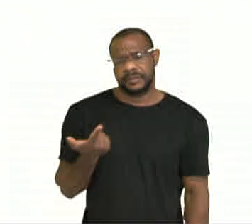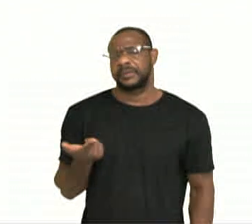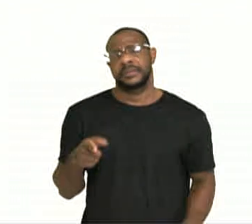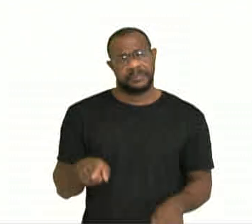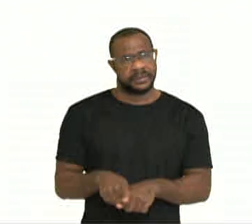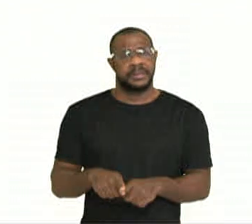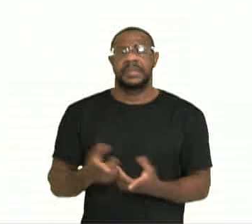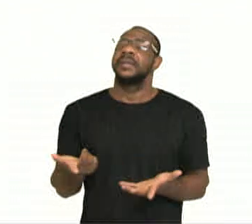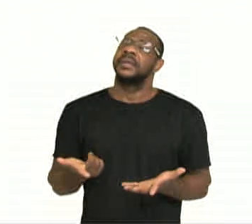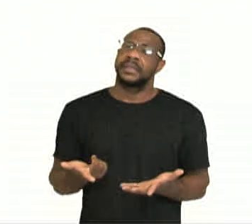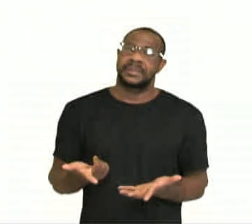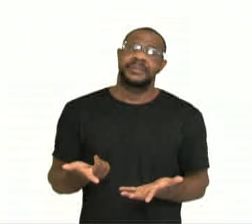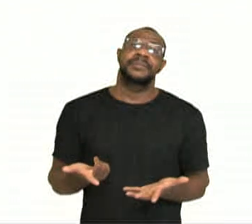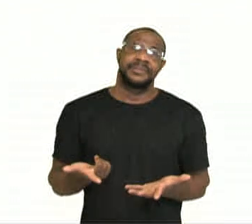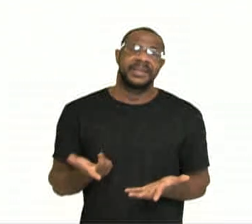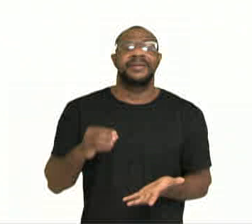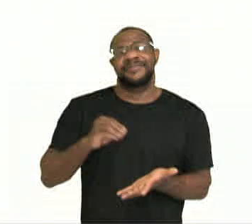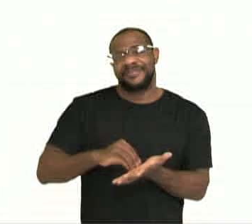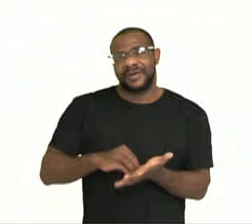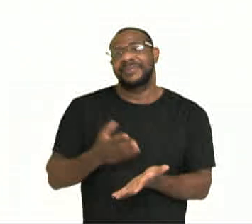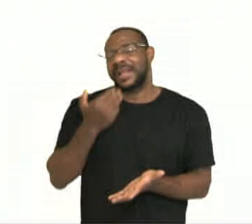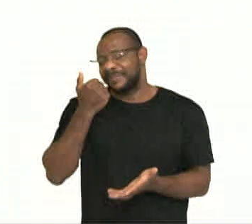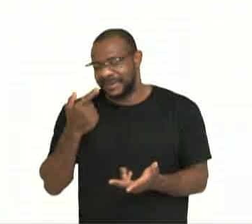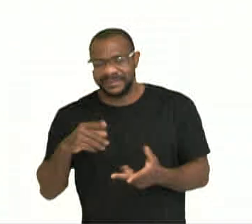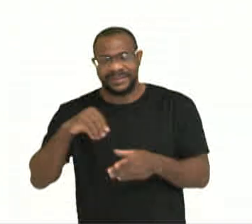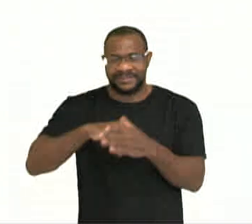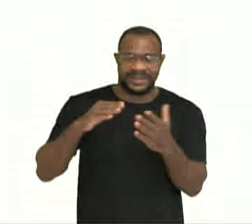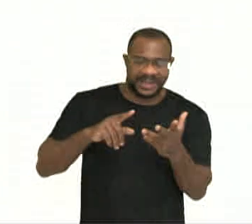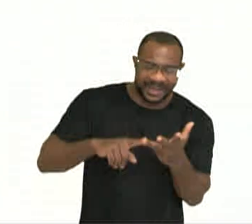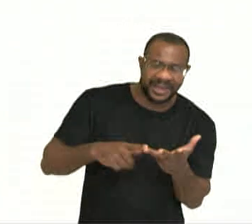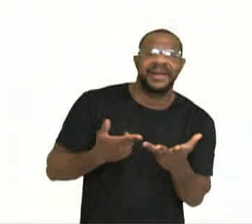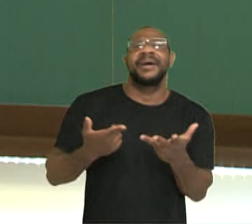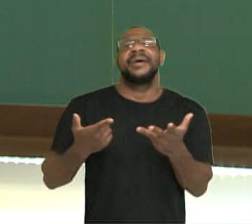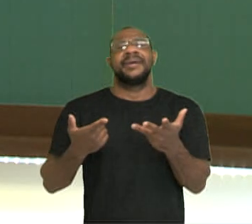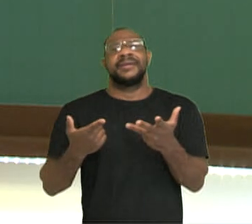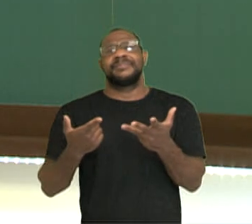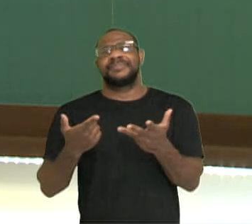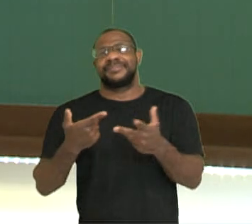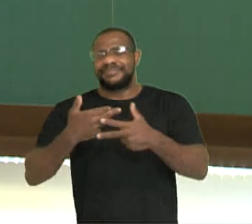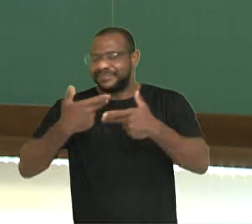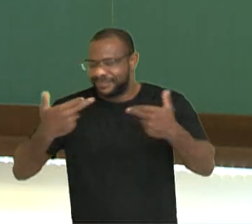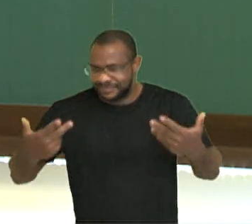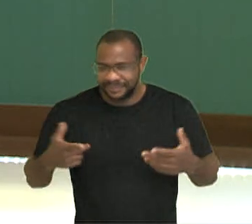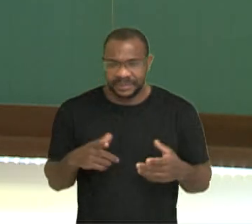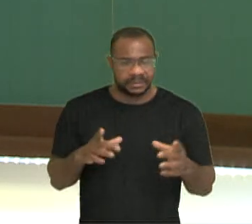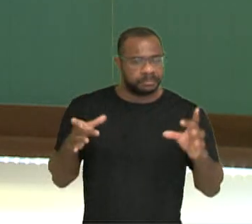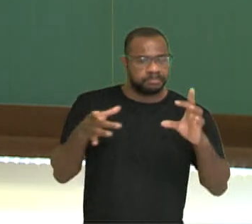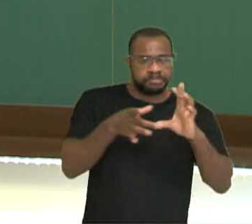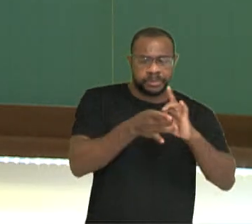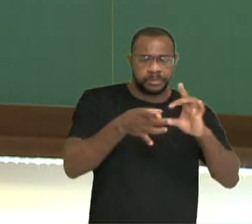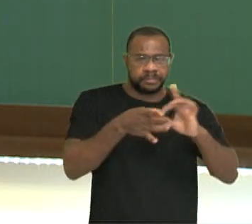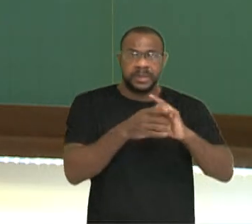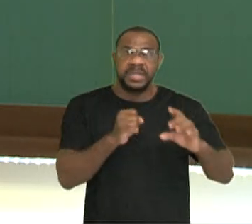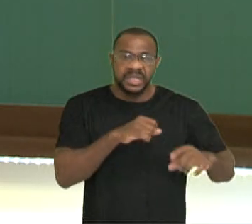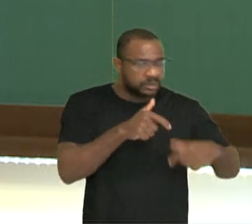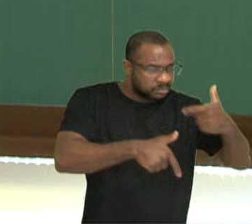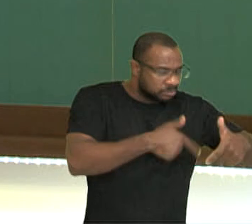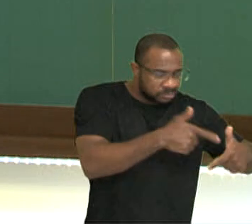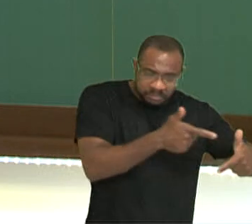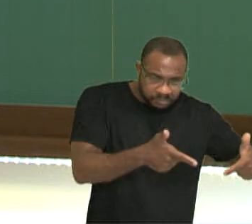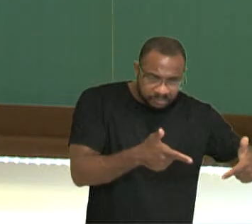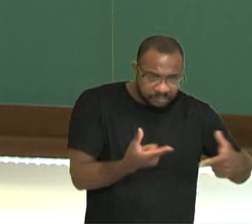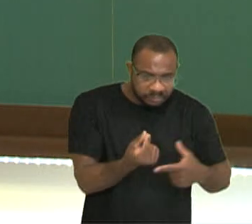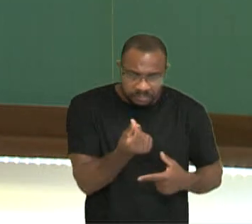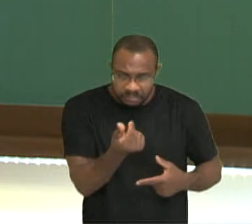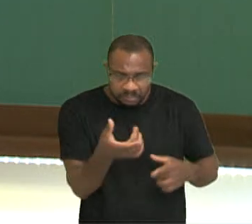a manutenção da casa e a falta de alimentos. Então, uma coisa está ligada à outra. Se não há emprego, se não há geração de